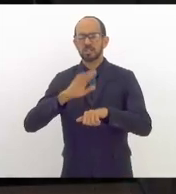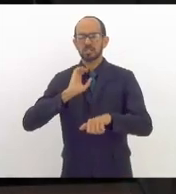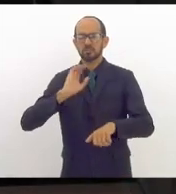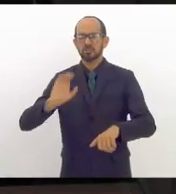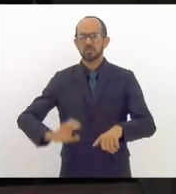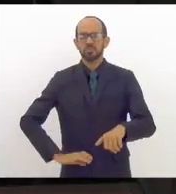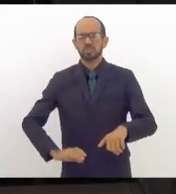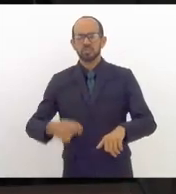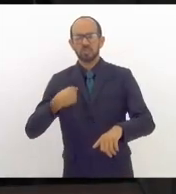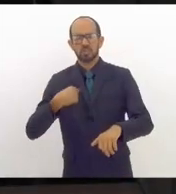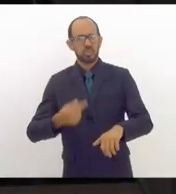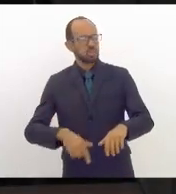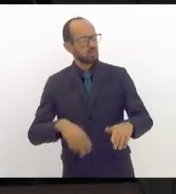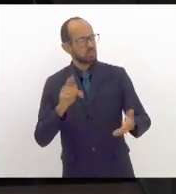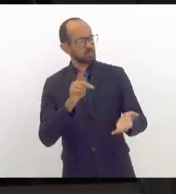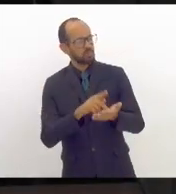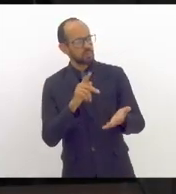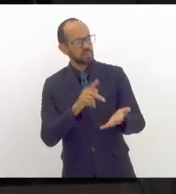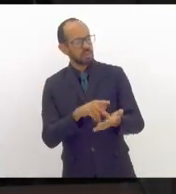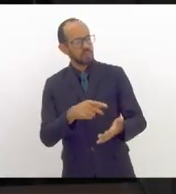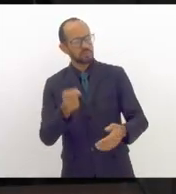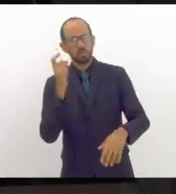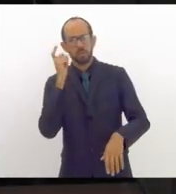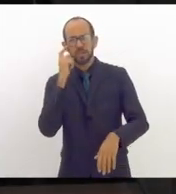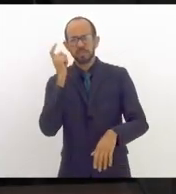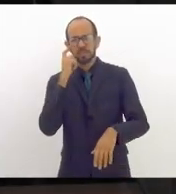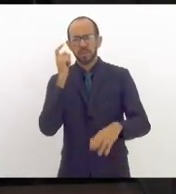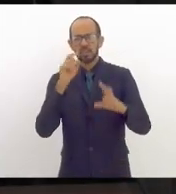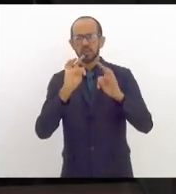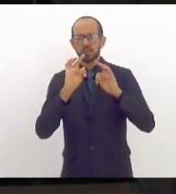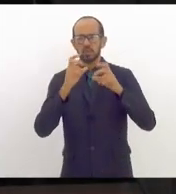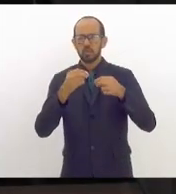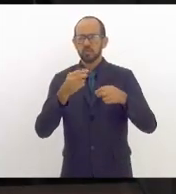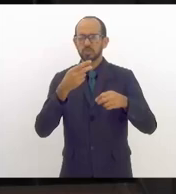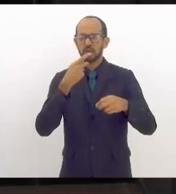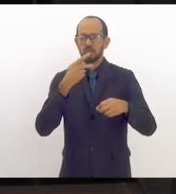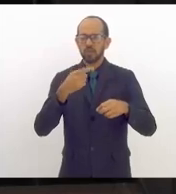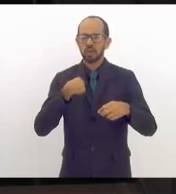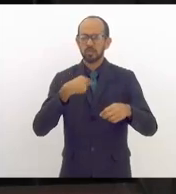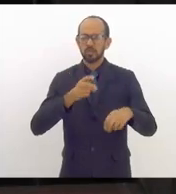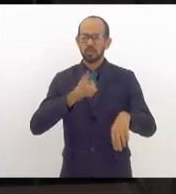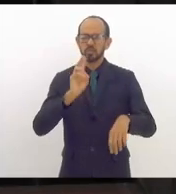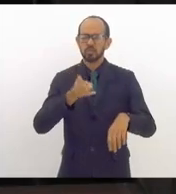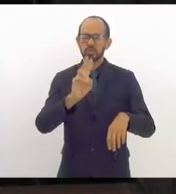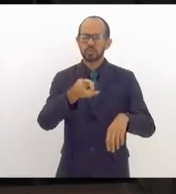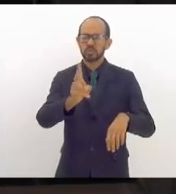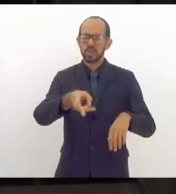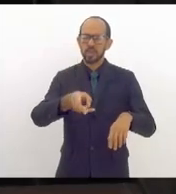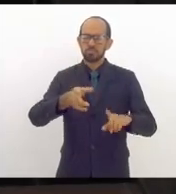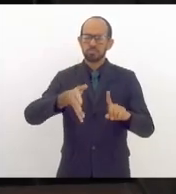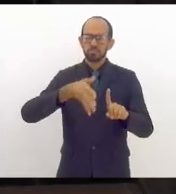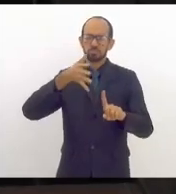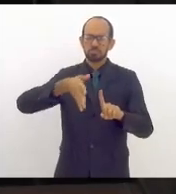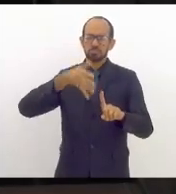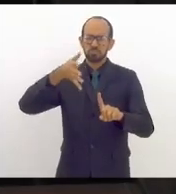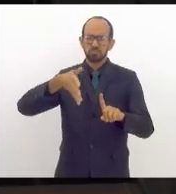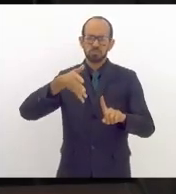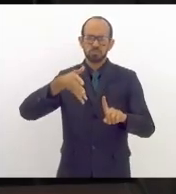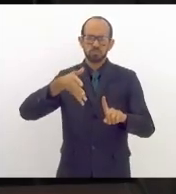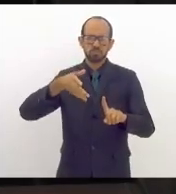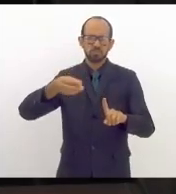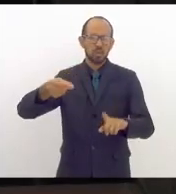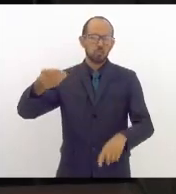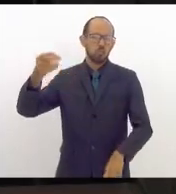sinceramente achei que todos eles estavam falando aquilo que eu sempre falei aquilo que nós sempre falamos